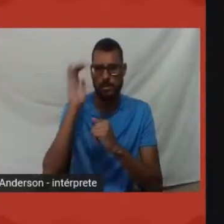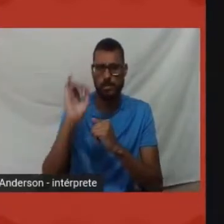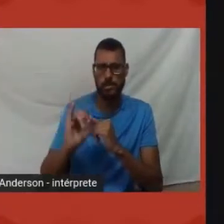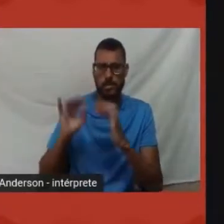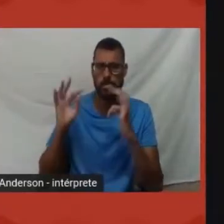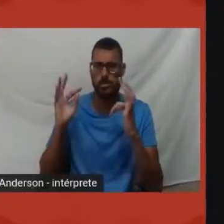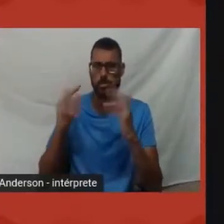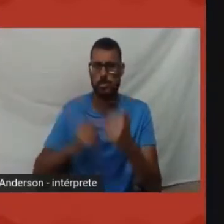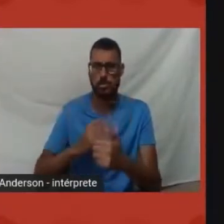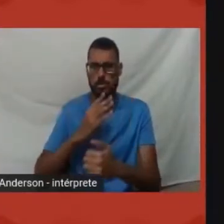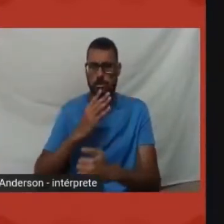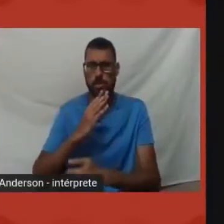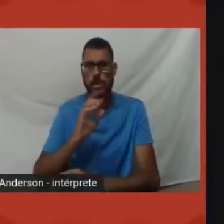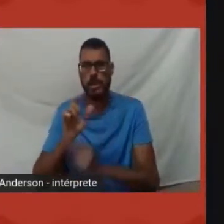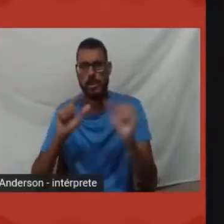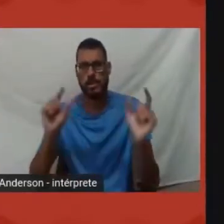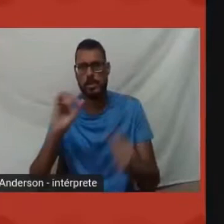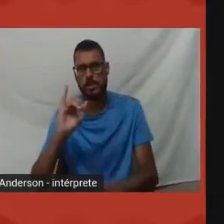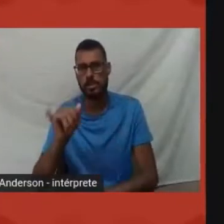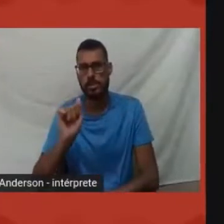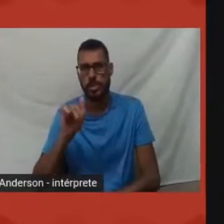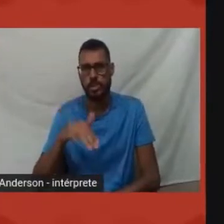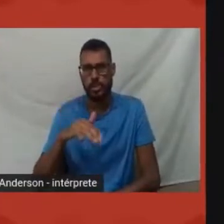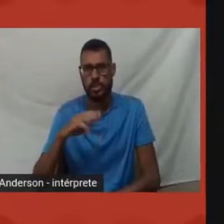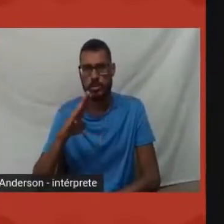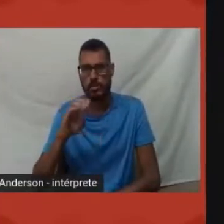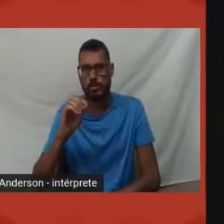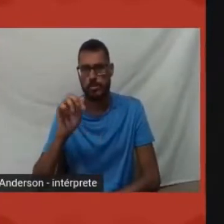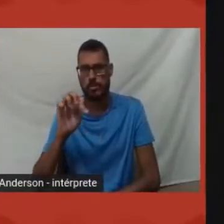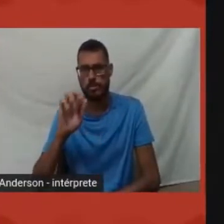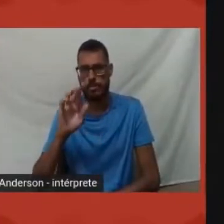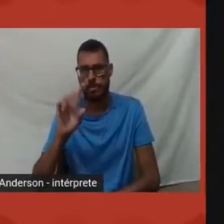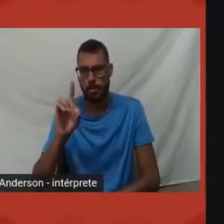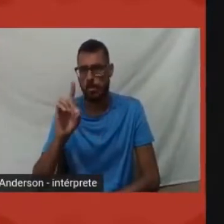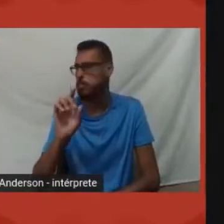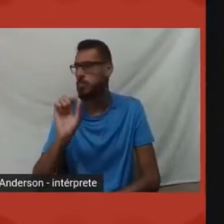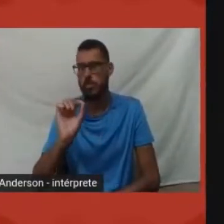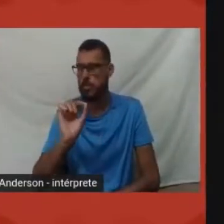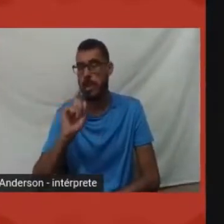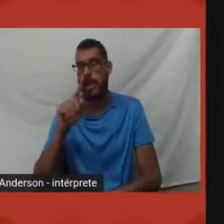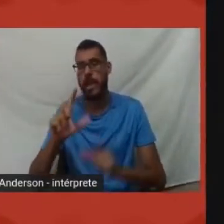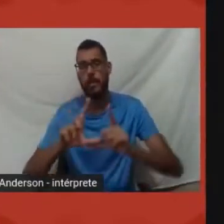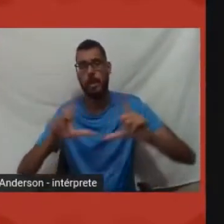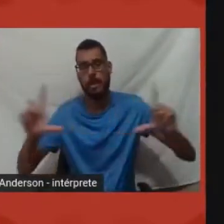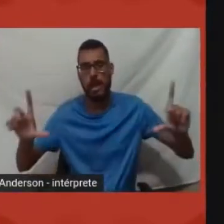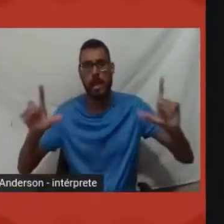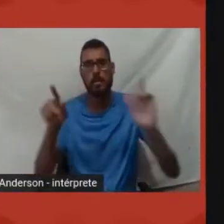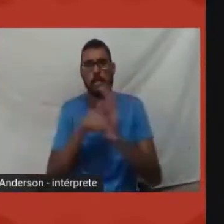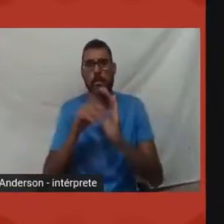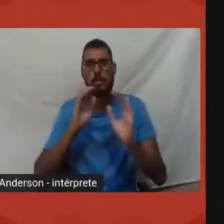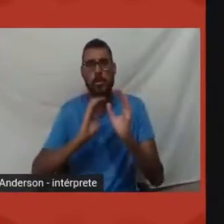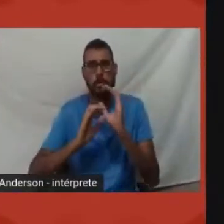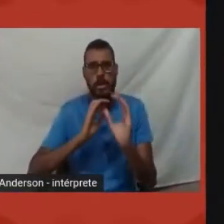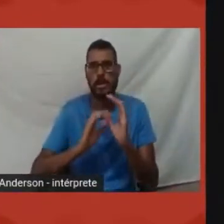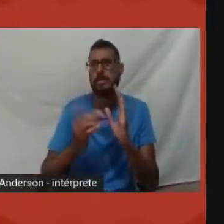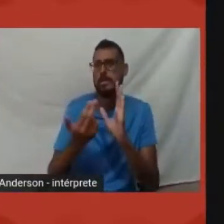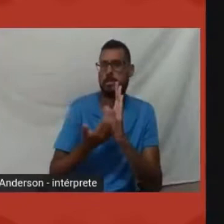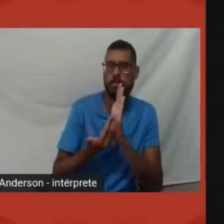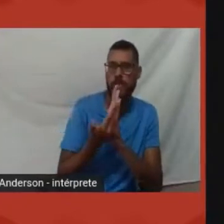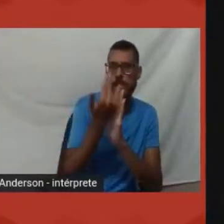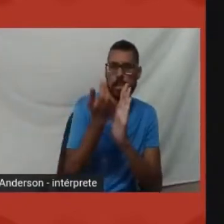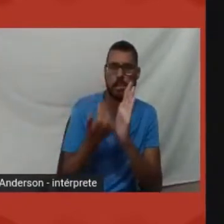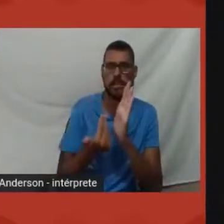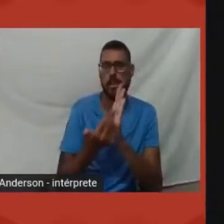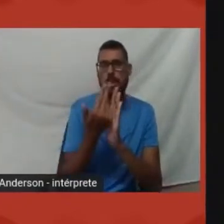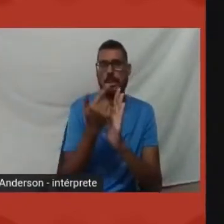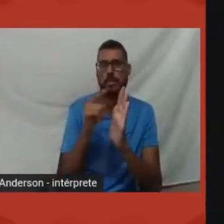o Jamboard, mas ele é uma tela de comunicação, desenho, e aí você pode